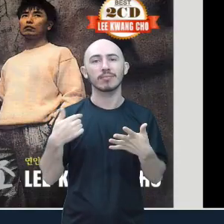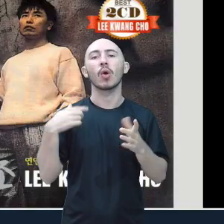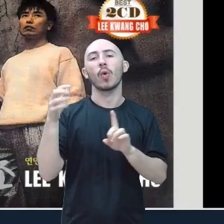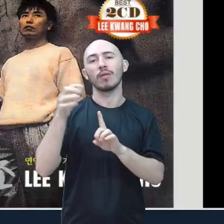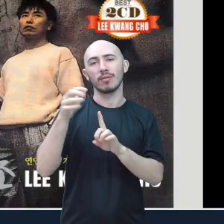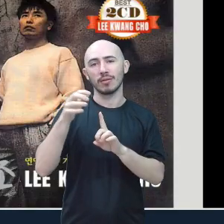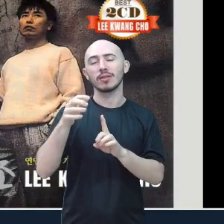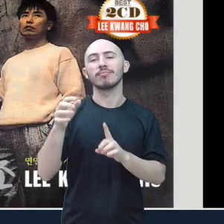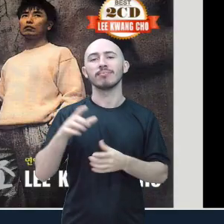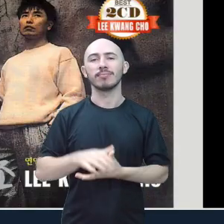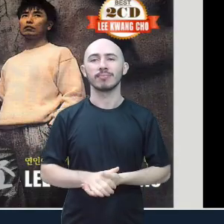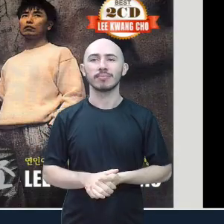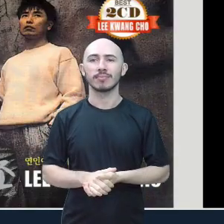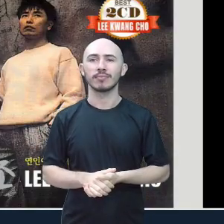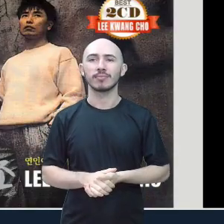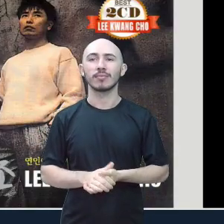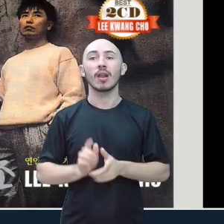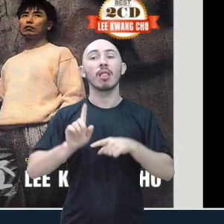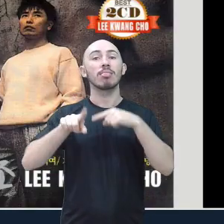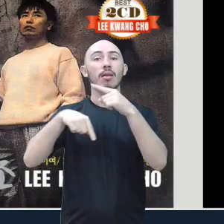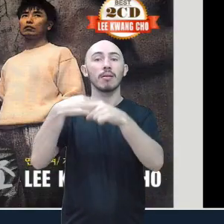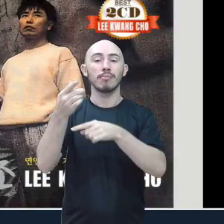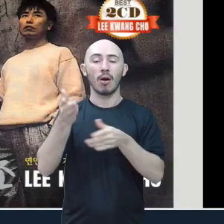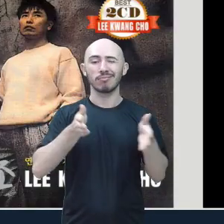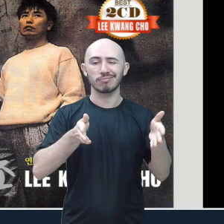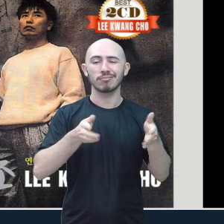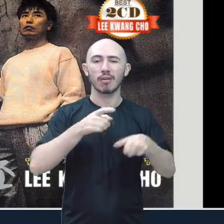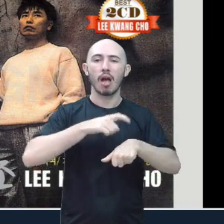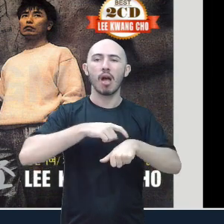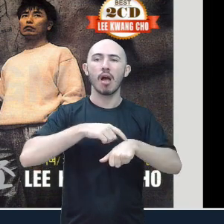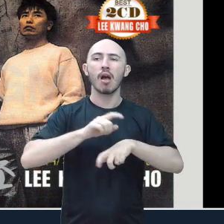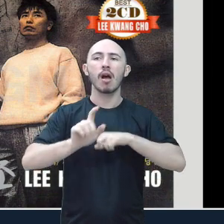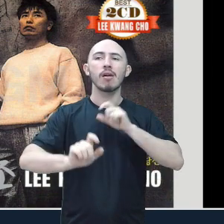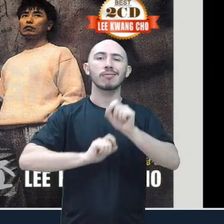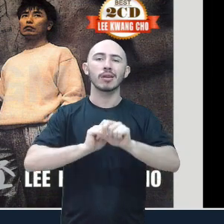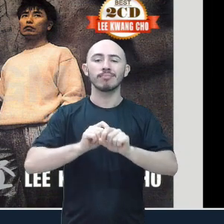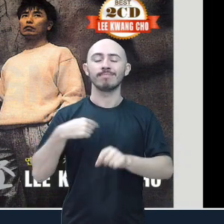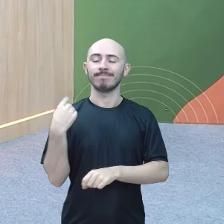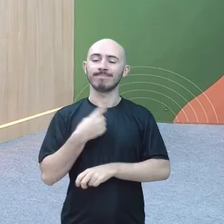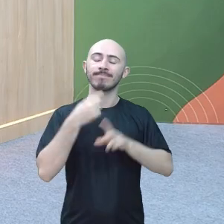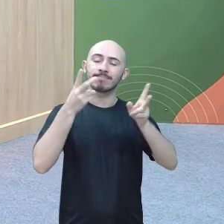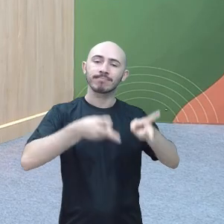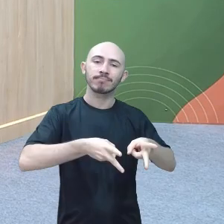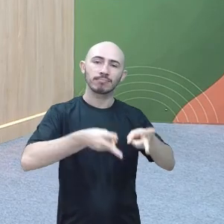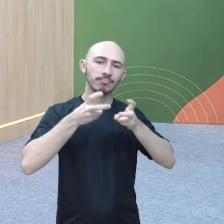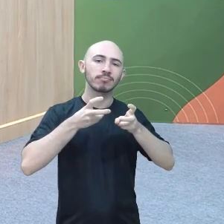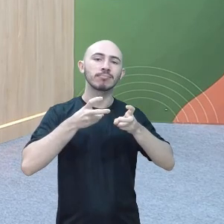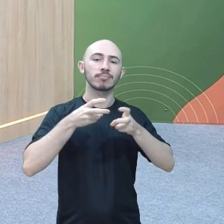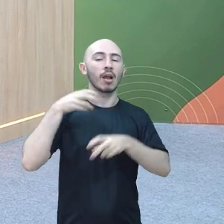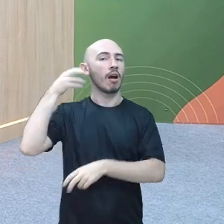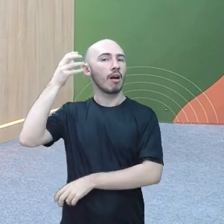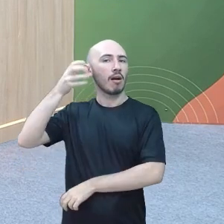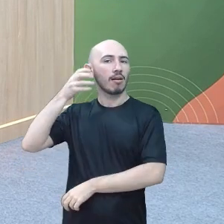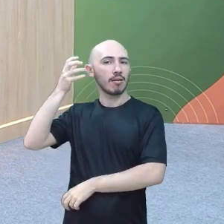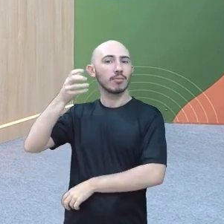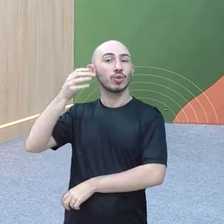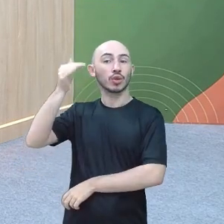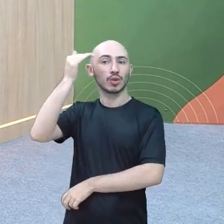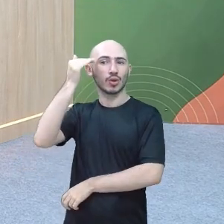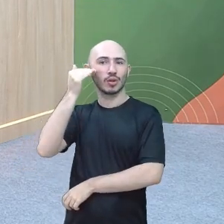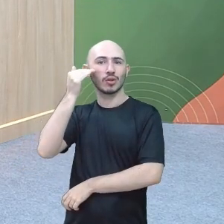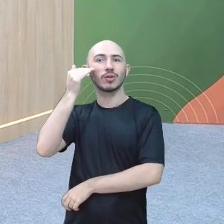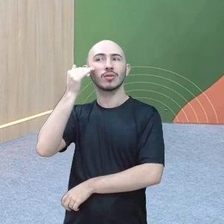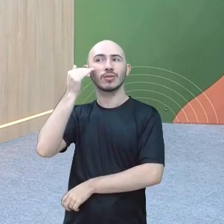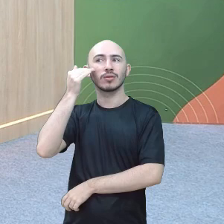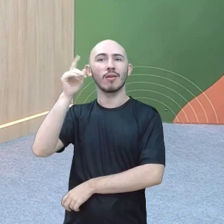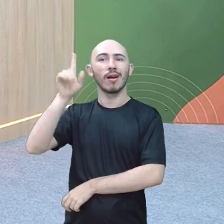né? E aí, depois dessa época, a gente vai ver que a música sul-coreana não